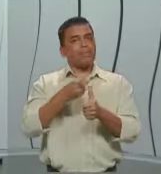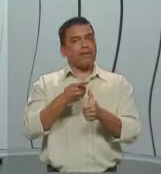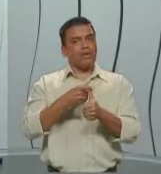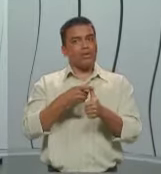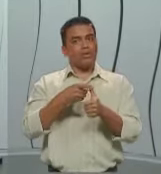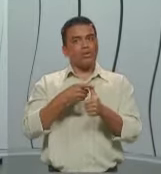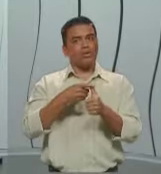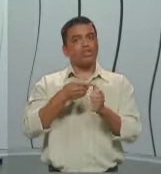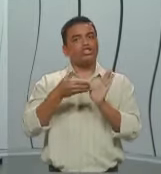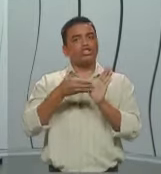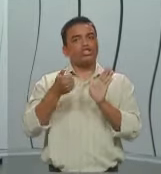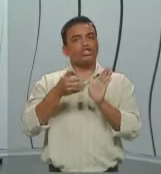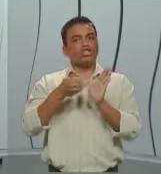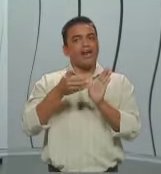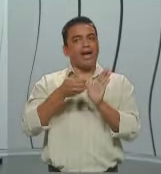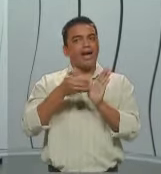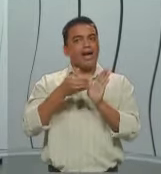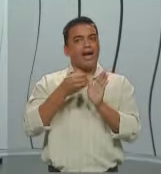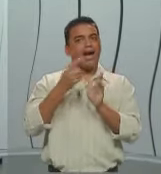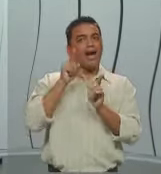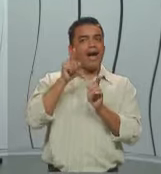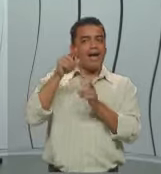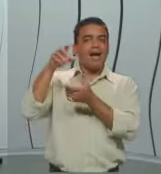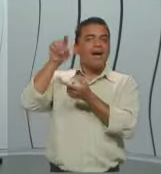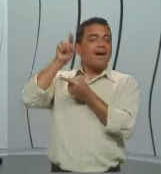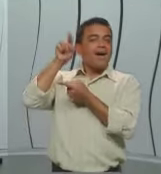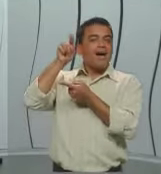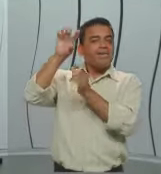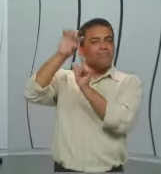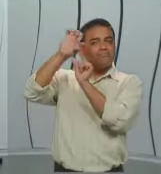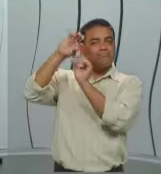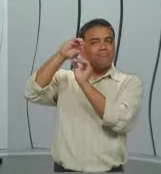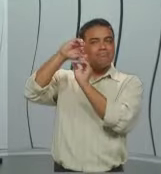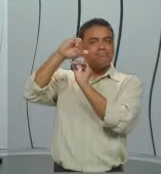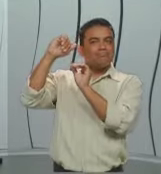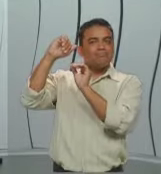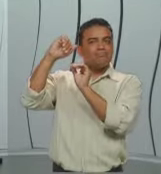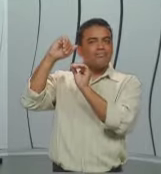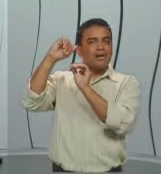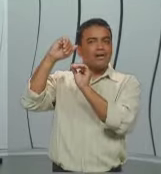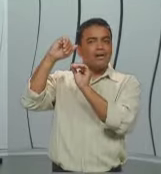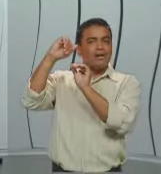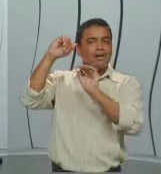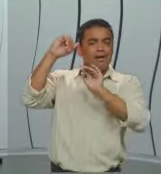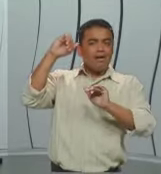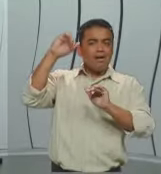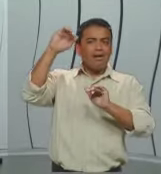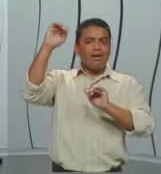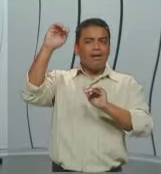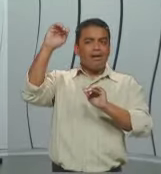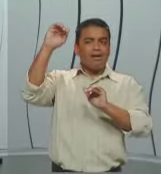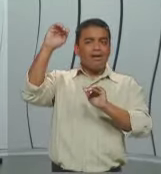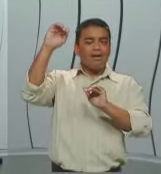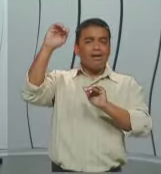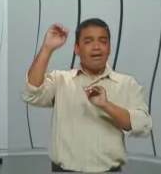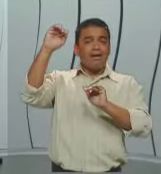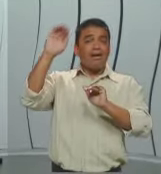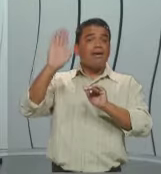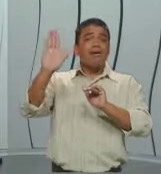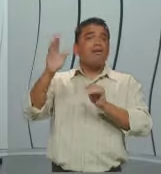retirar esses instrumentos do circuito. Então, vamos primeiramente identificar como que o circuito se